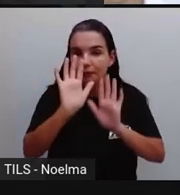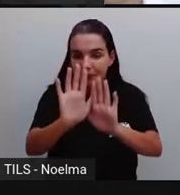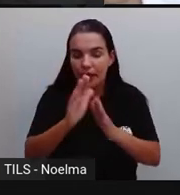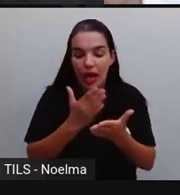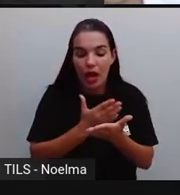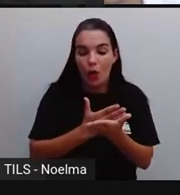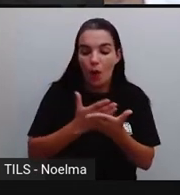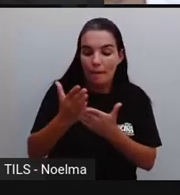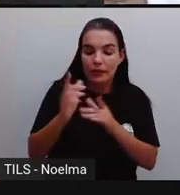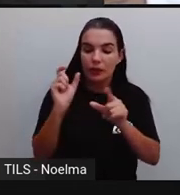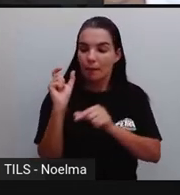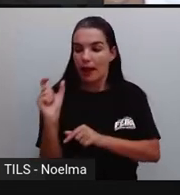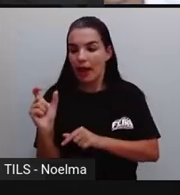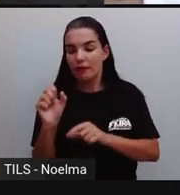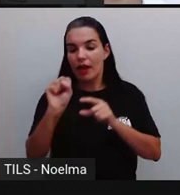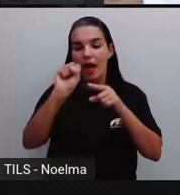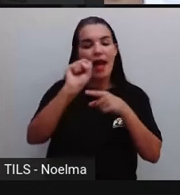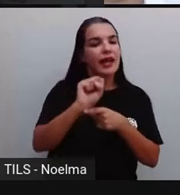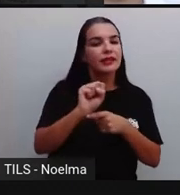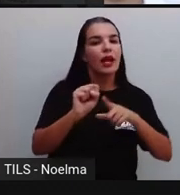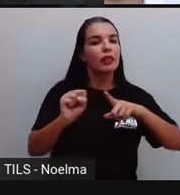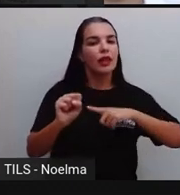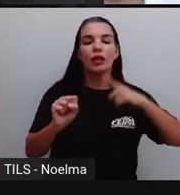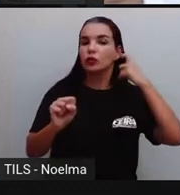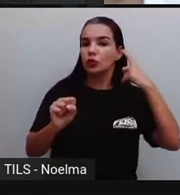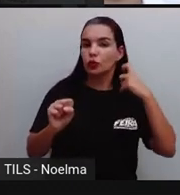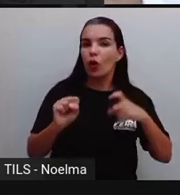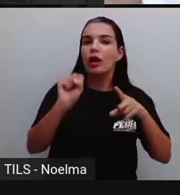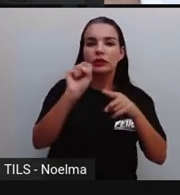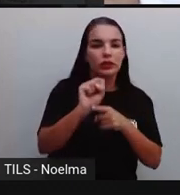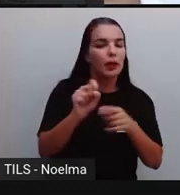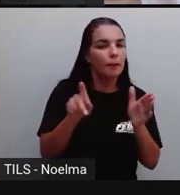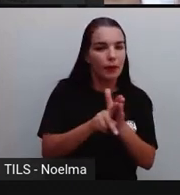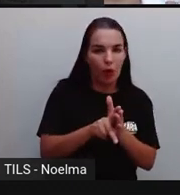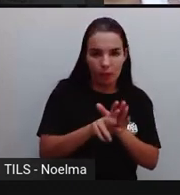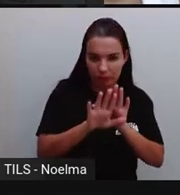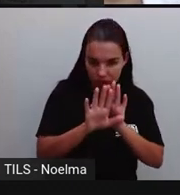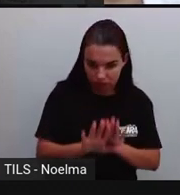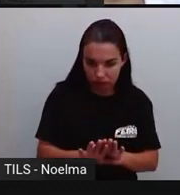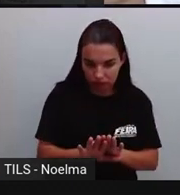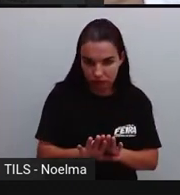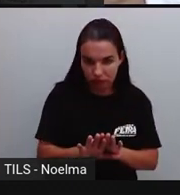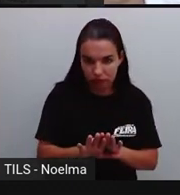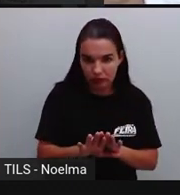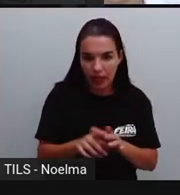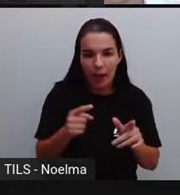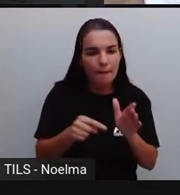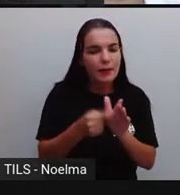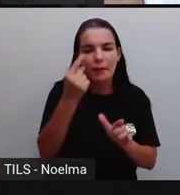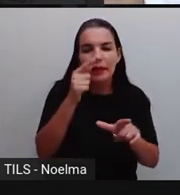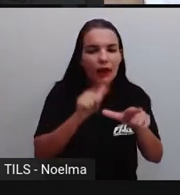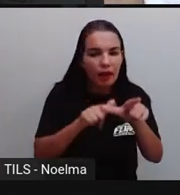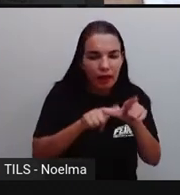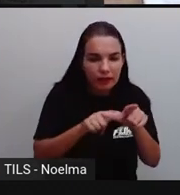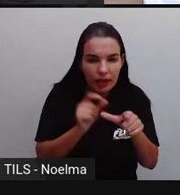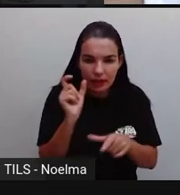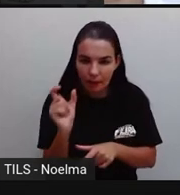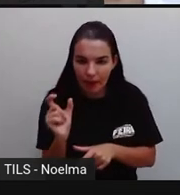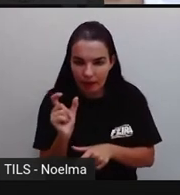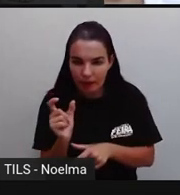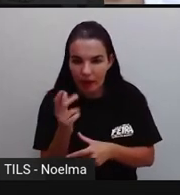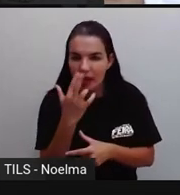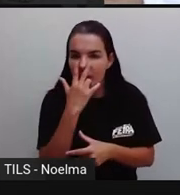da palavra, o si vai ter som de si. Se ele tiver lá, se ele for a primeira letrinha da palavra, como na